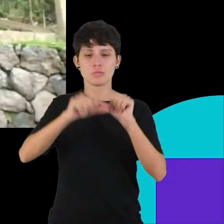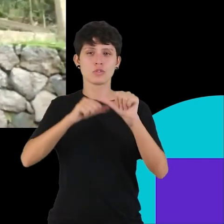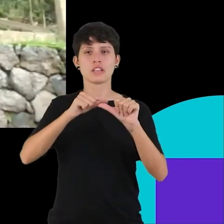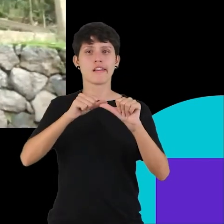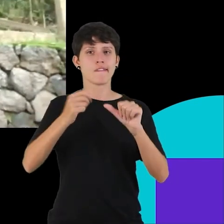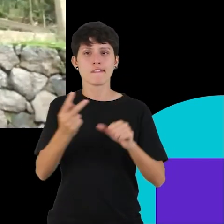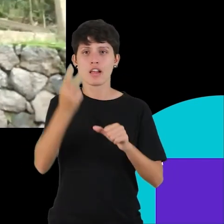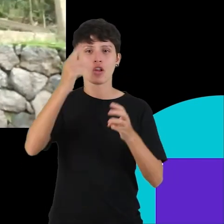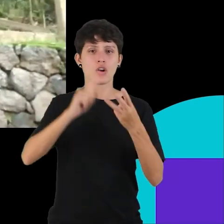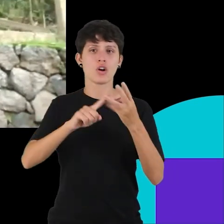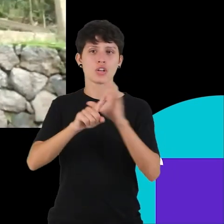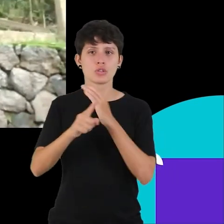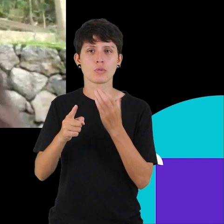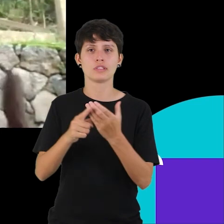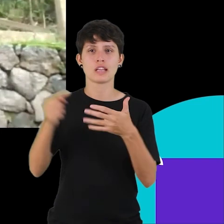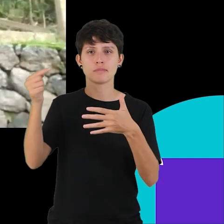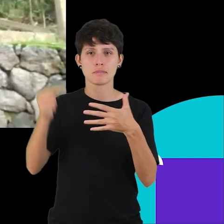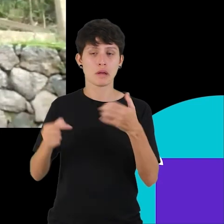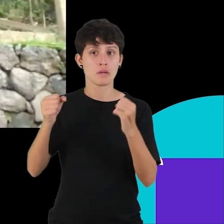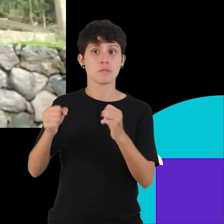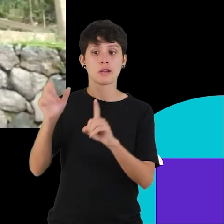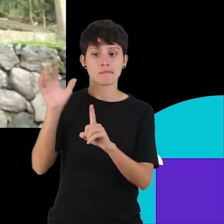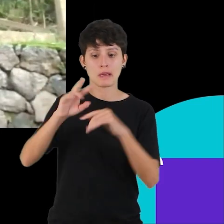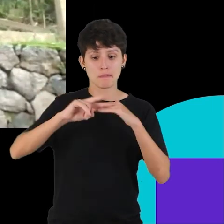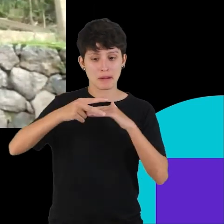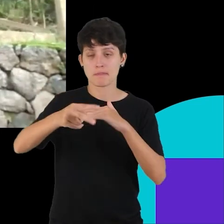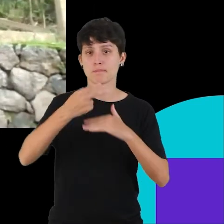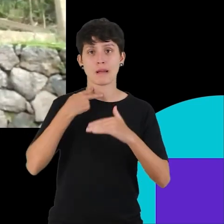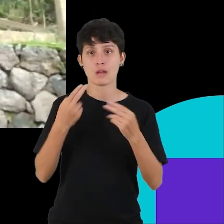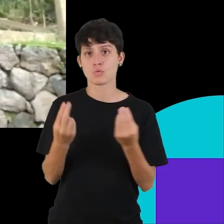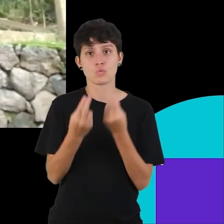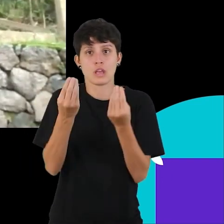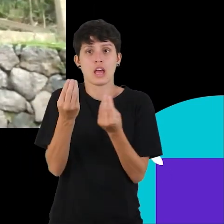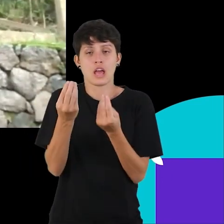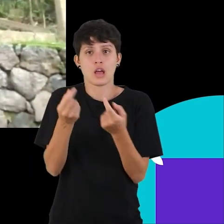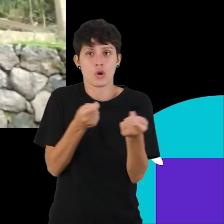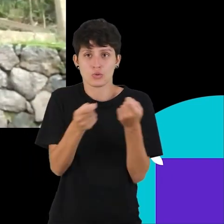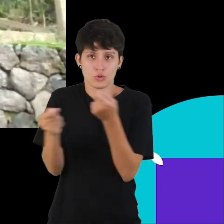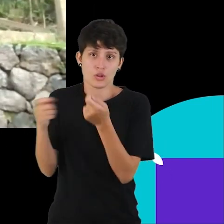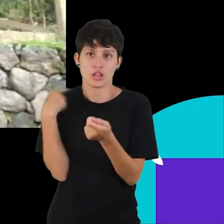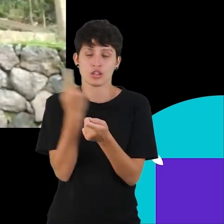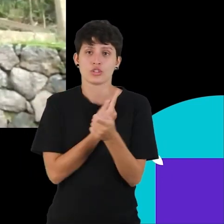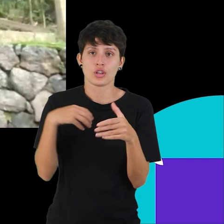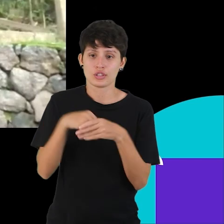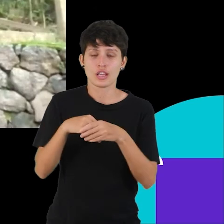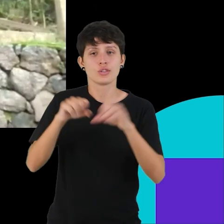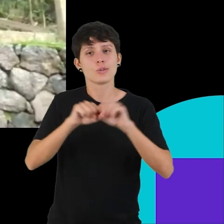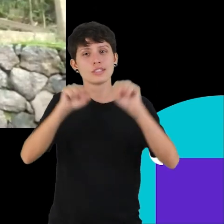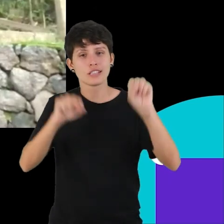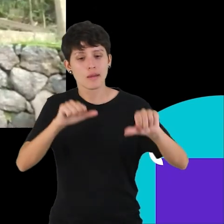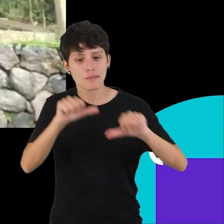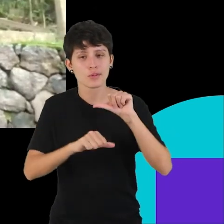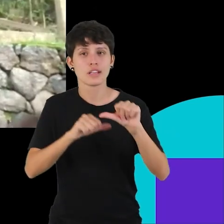como apoiar. Então, é uma troca mais horizontal, né? Você dando a solução, é você mostrando a solução de pares. Isso é muito legal